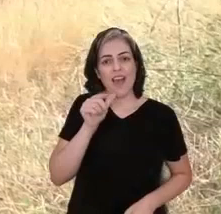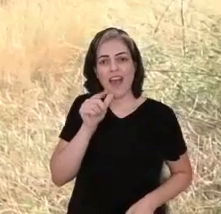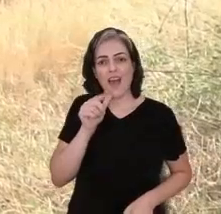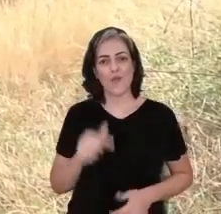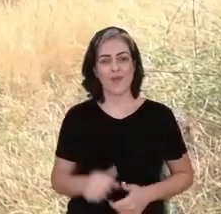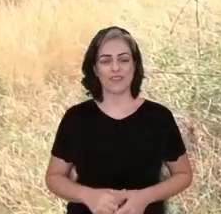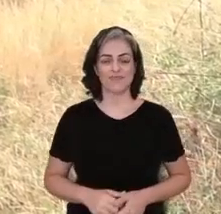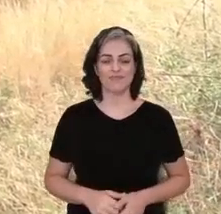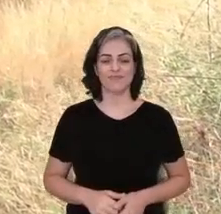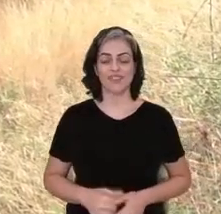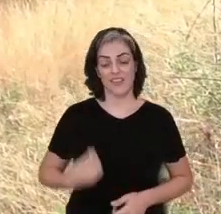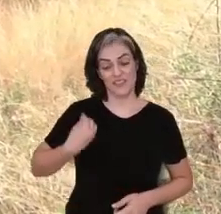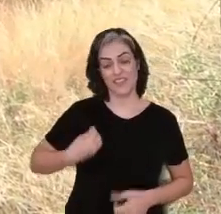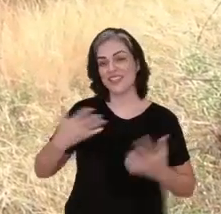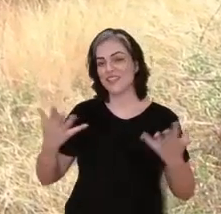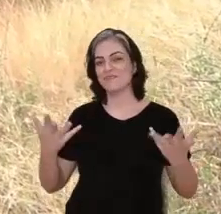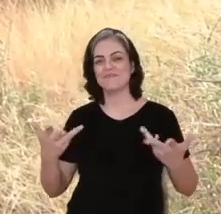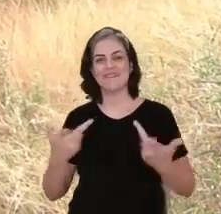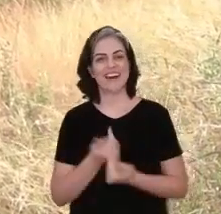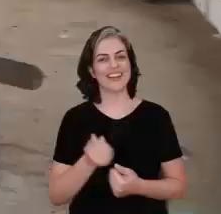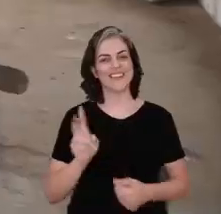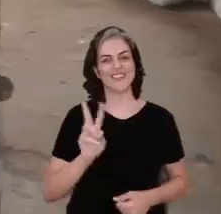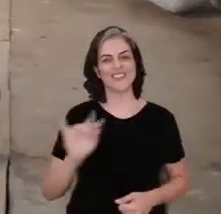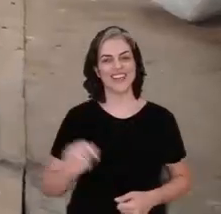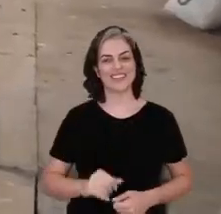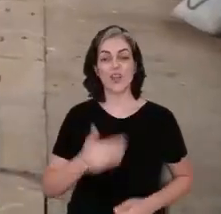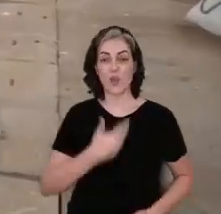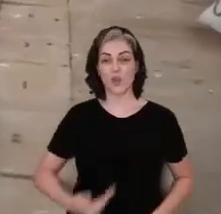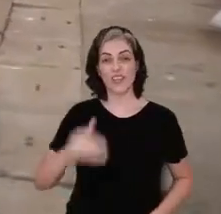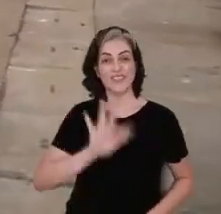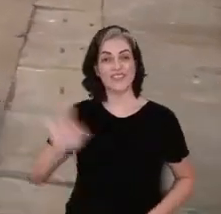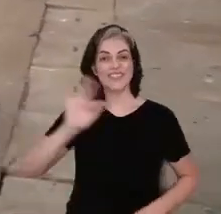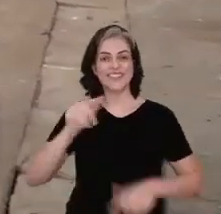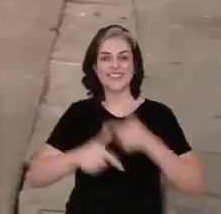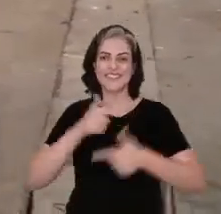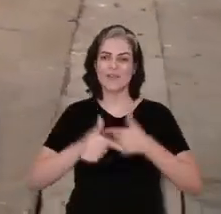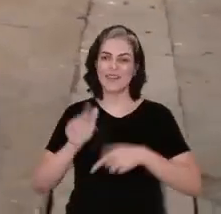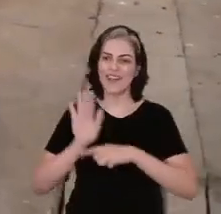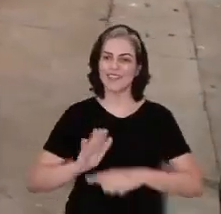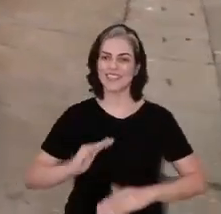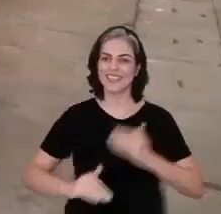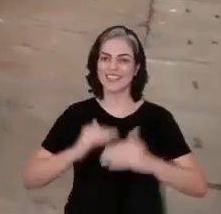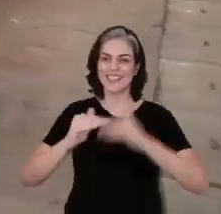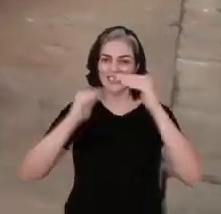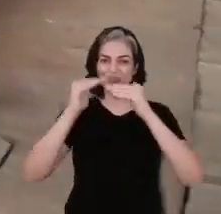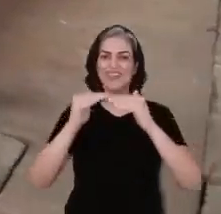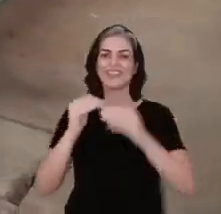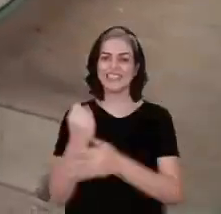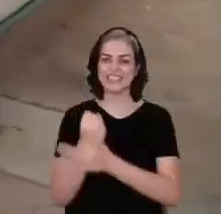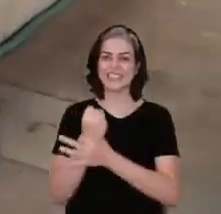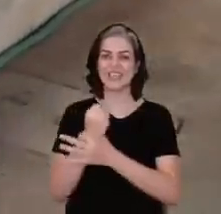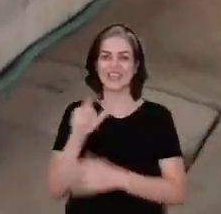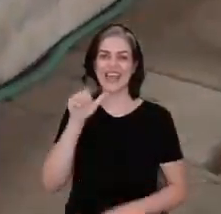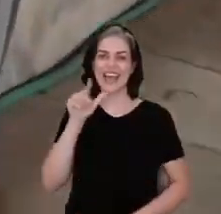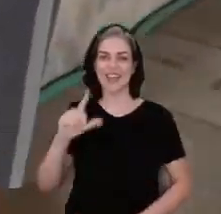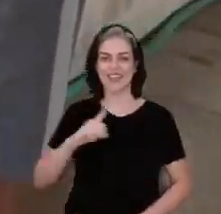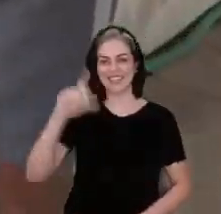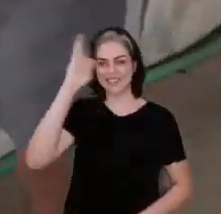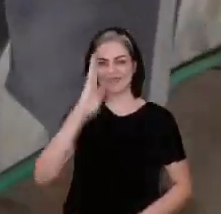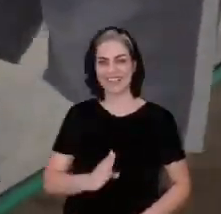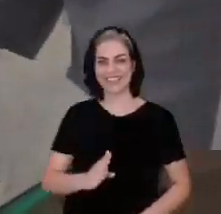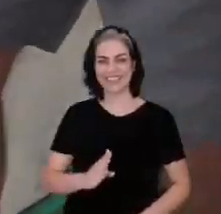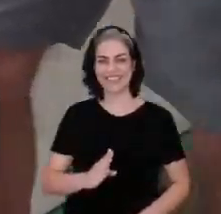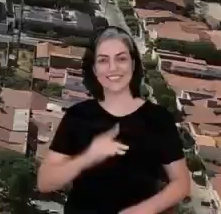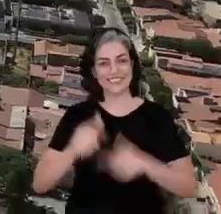tem água para voar a vida fica maravilhosa né é o governo federal trabalhando pelo desenvolvimento o e pela segurança